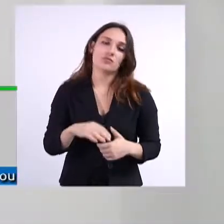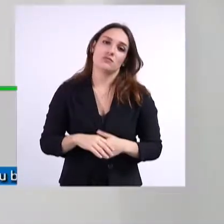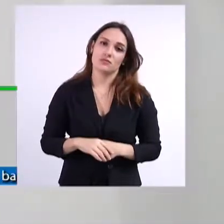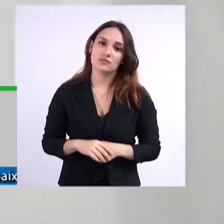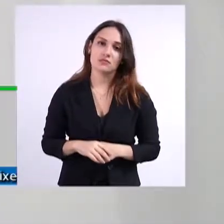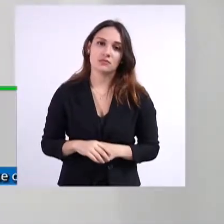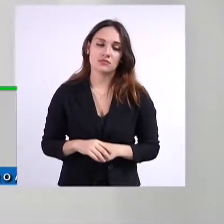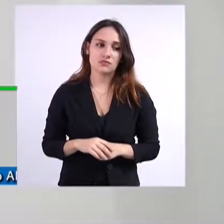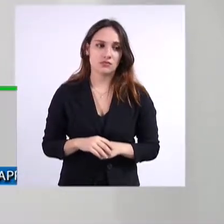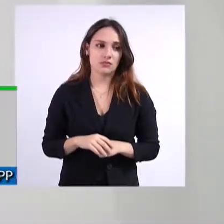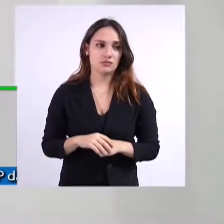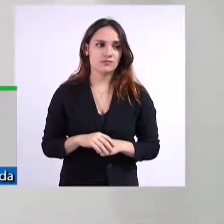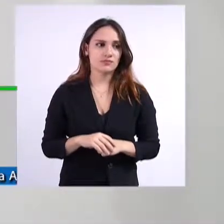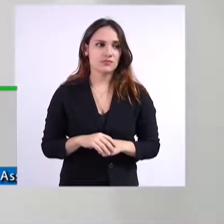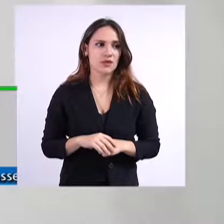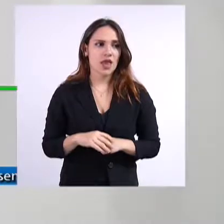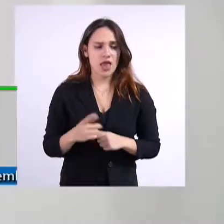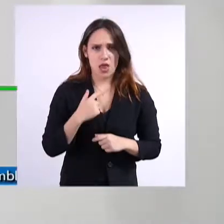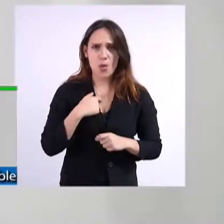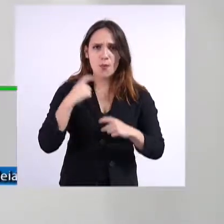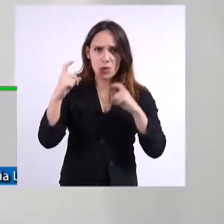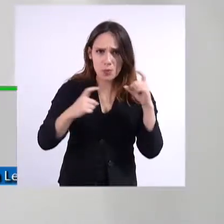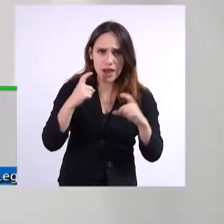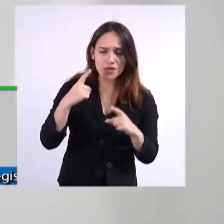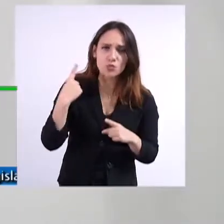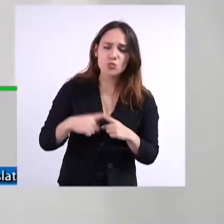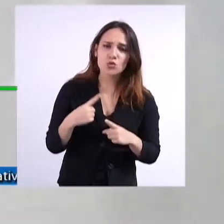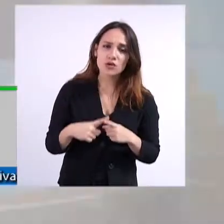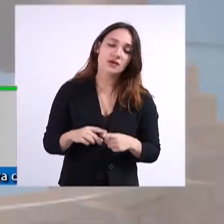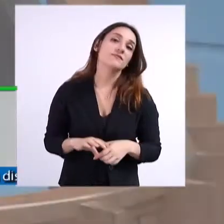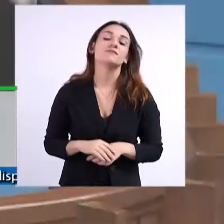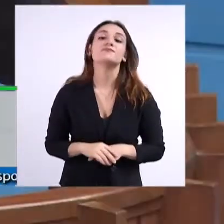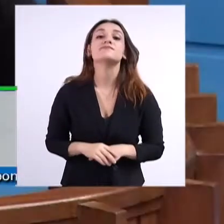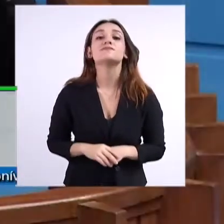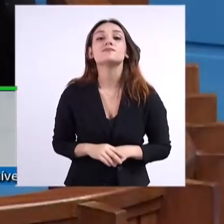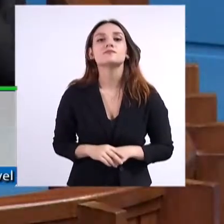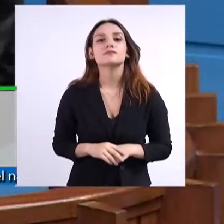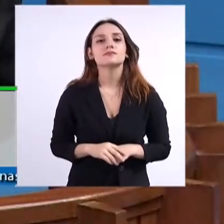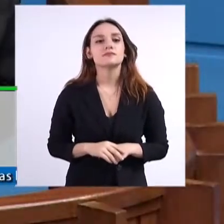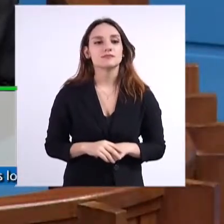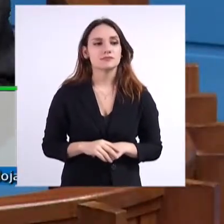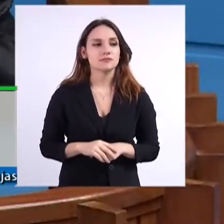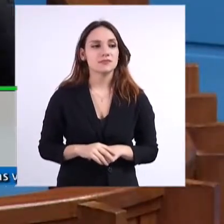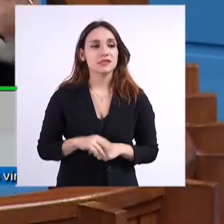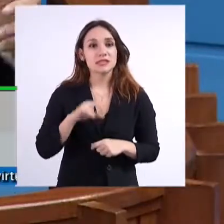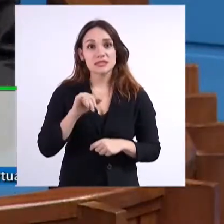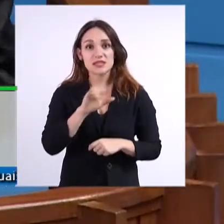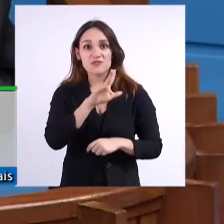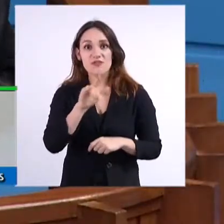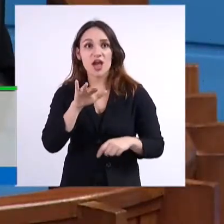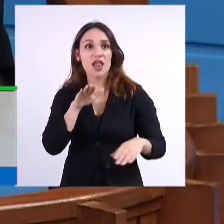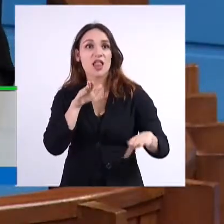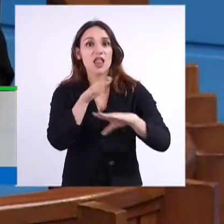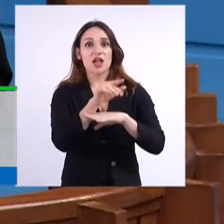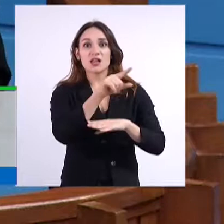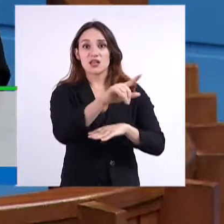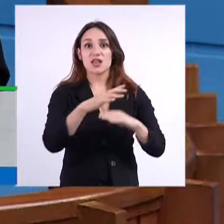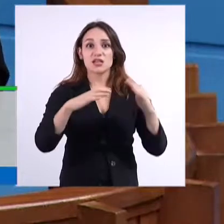quê? Sabe por quê? Porque uma vez essa proposta indo para a Câmara e para o Senado, ela não está pronta e